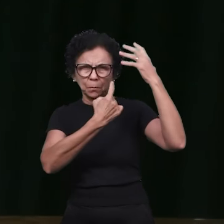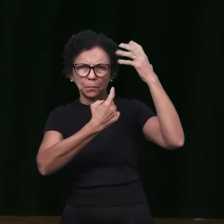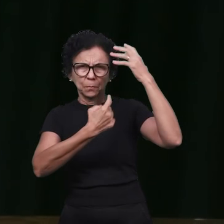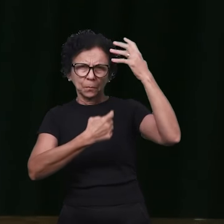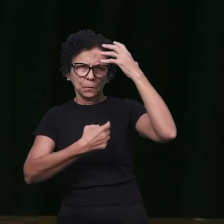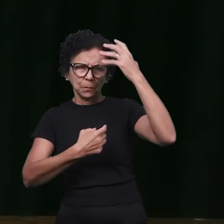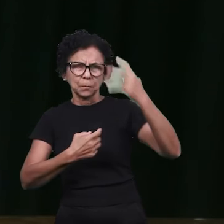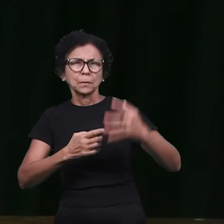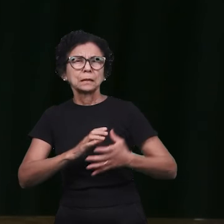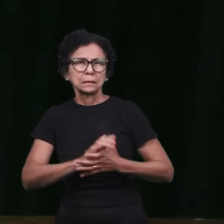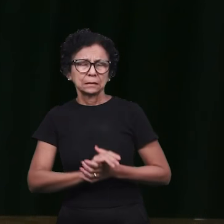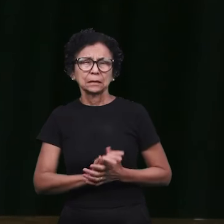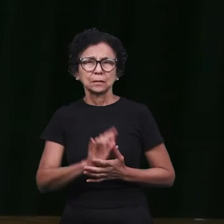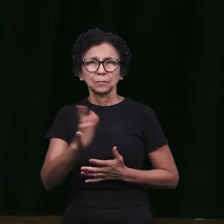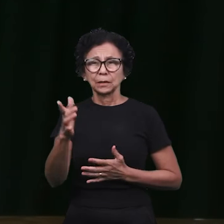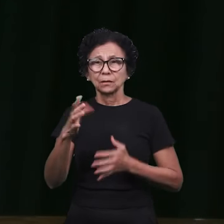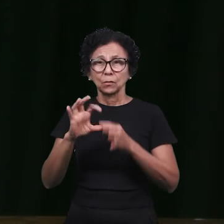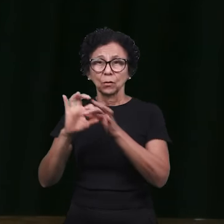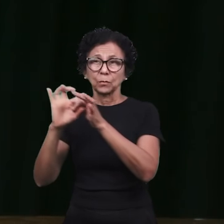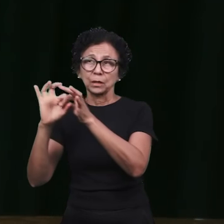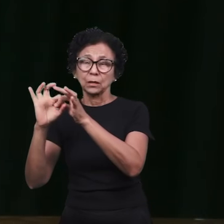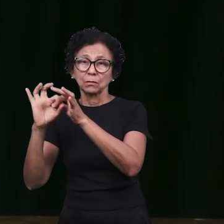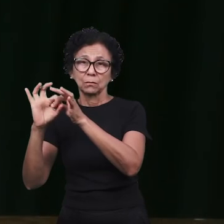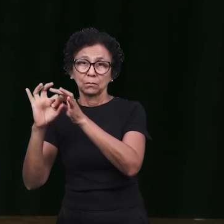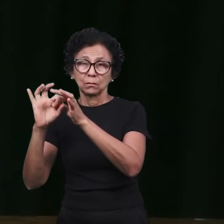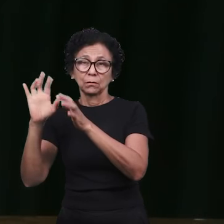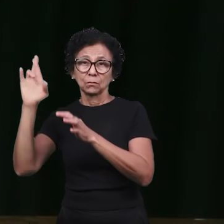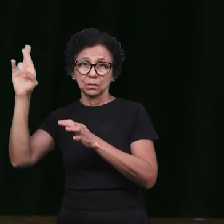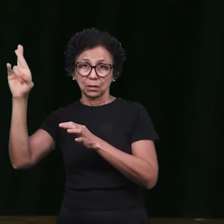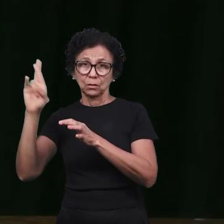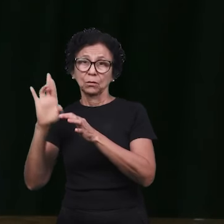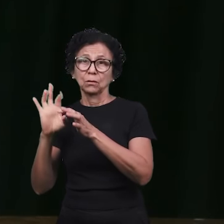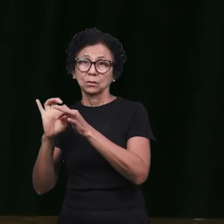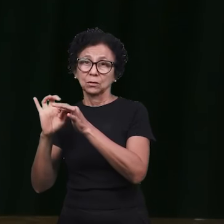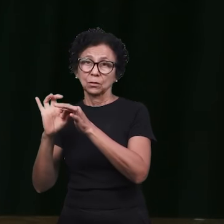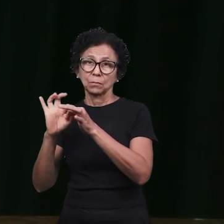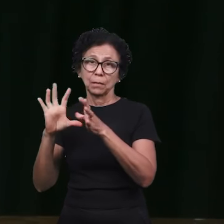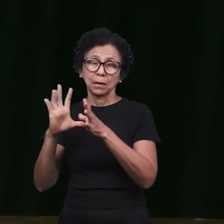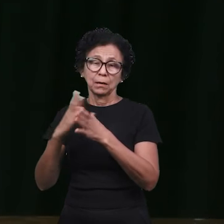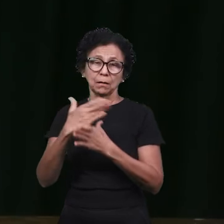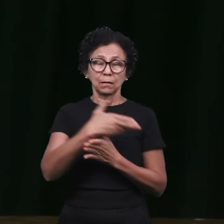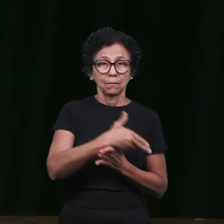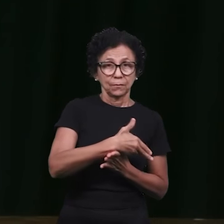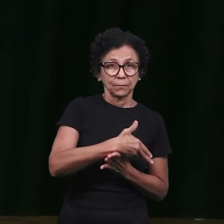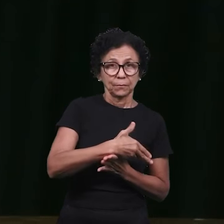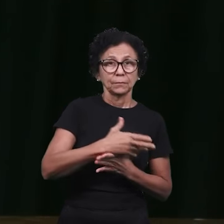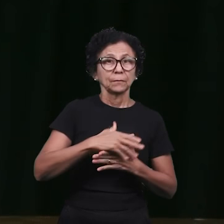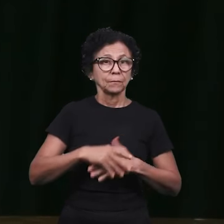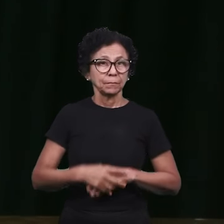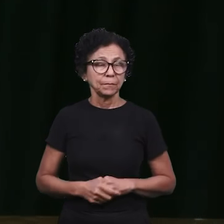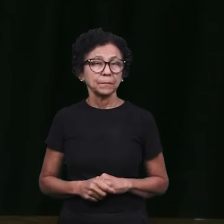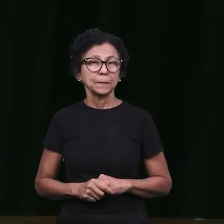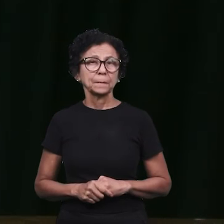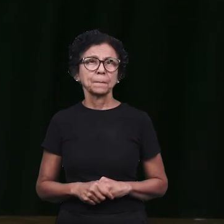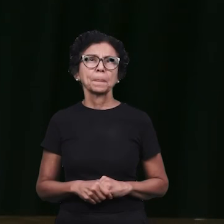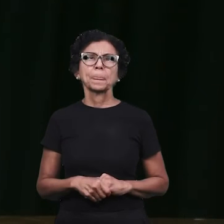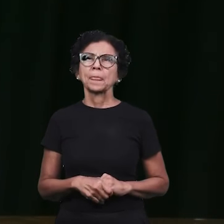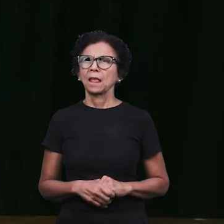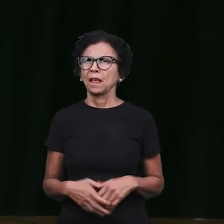tirar a comunhão com o Senhor, e principalmente nós vemos isso na vida dos jovens, adolescentes, como que o adversário usa os Os